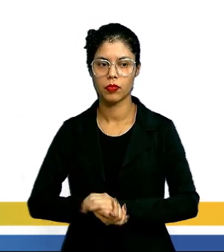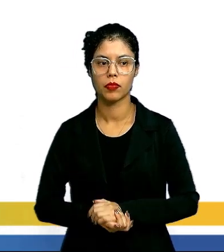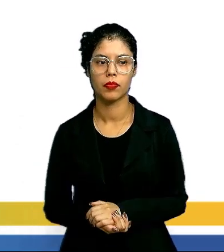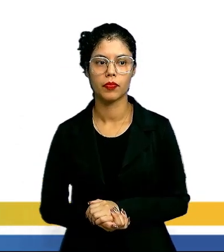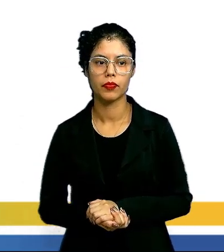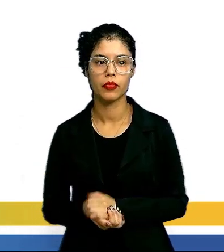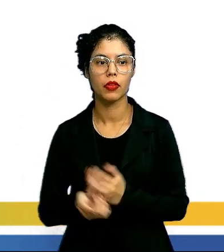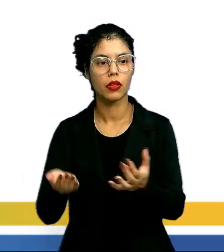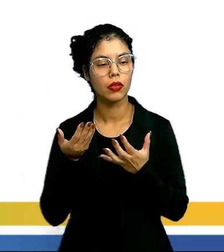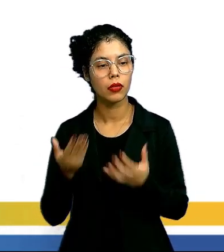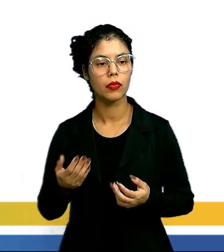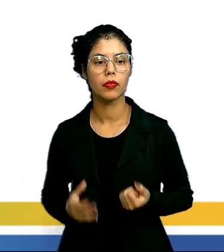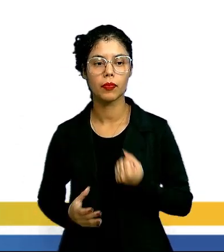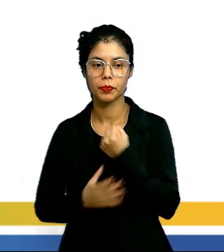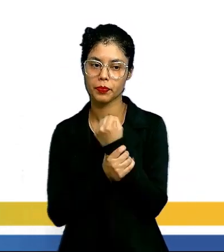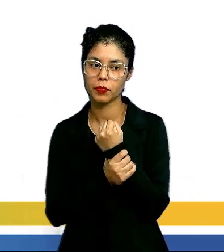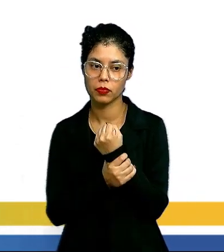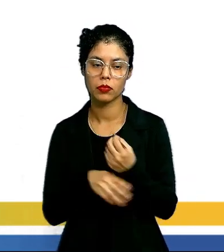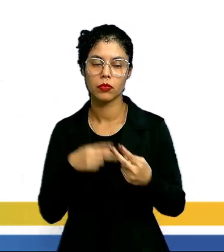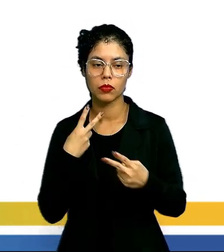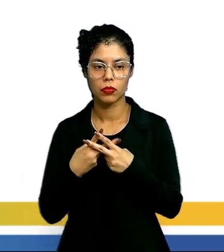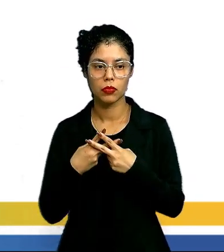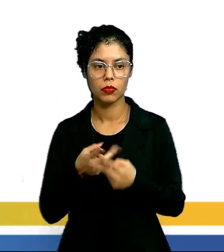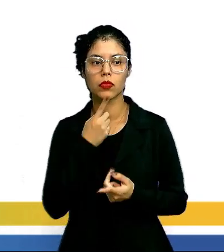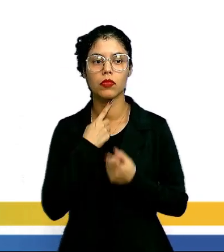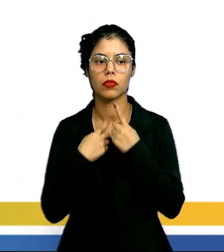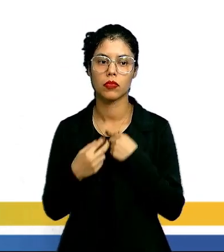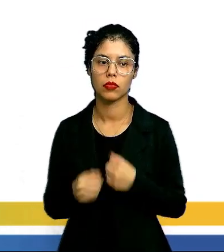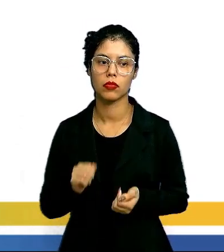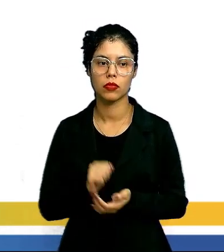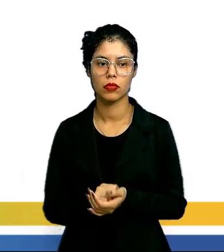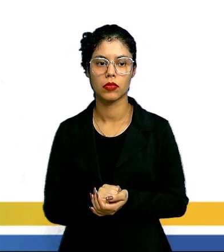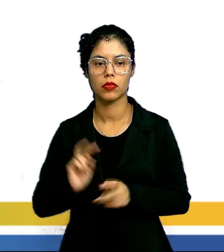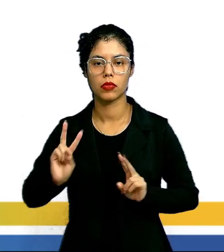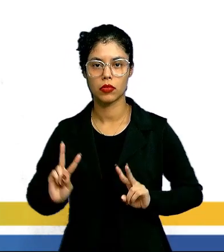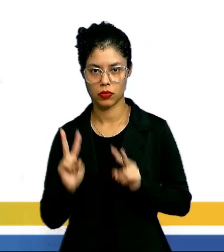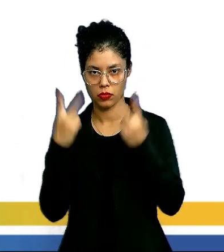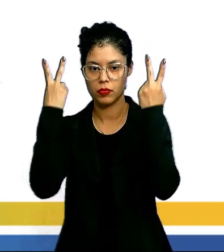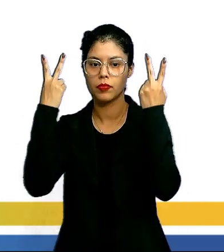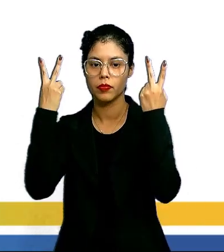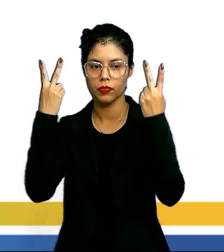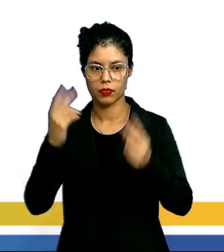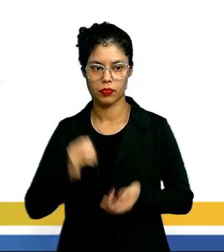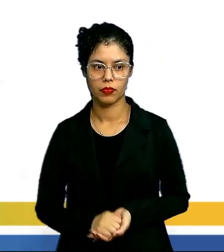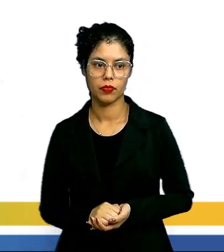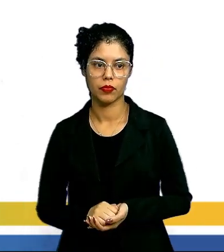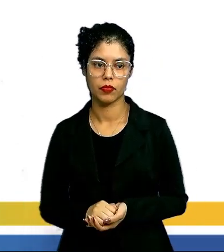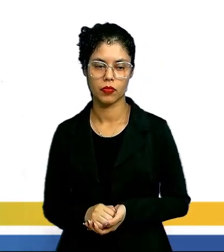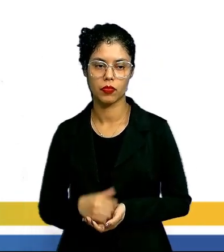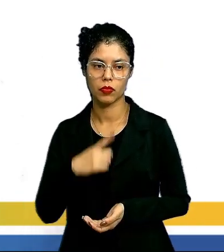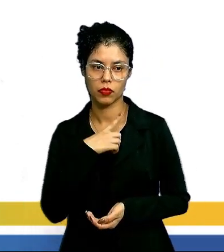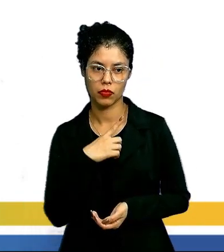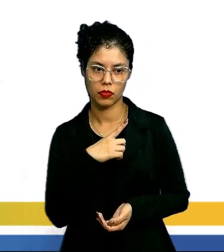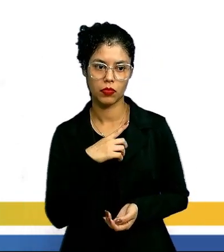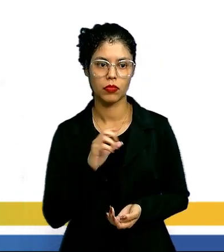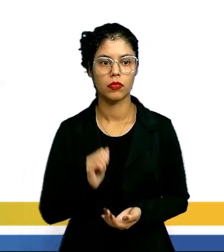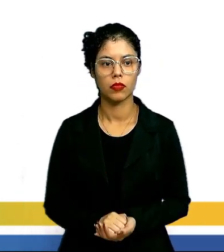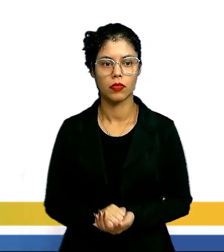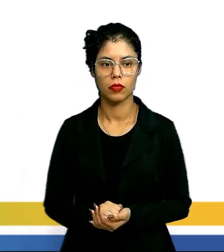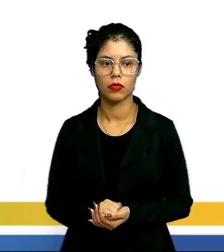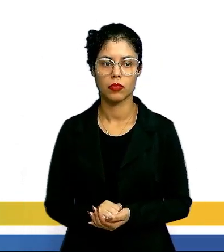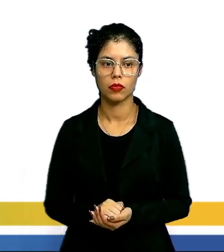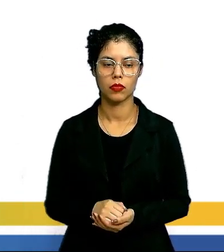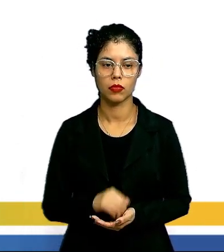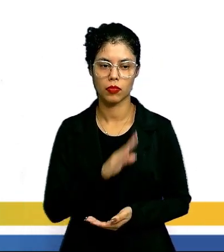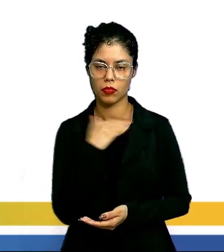se perder, é querer estar preso por vontade, é servir a quem vence o vencedor, é